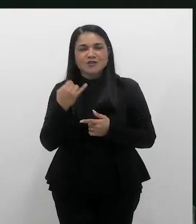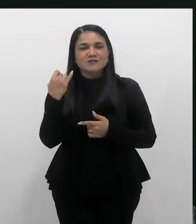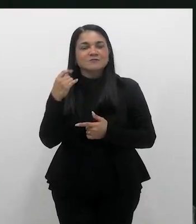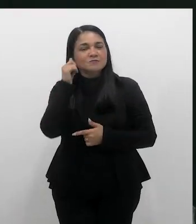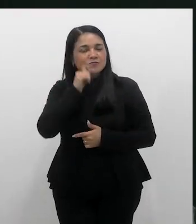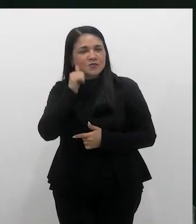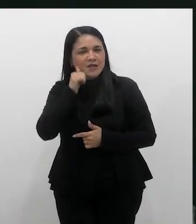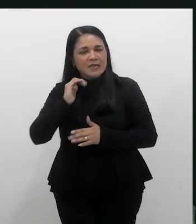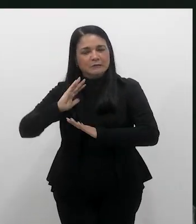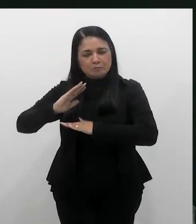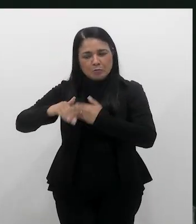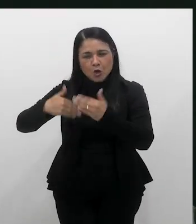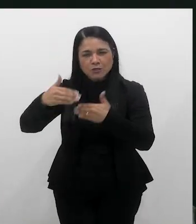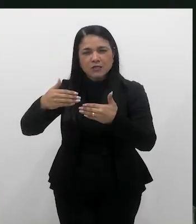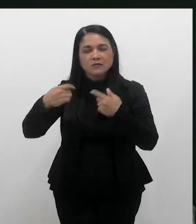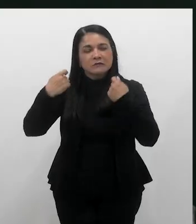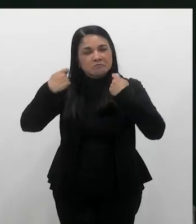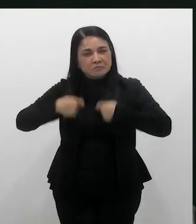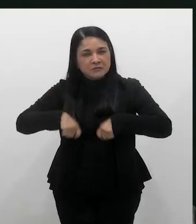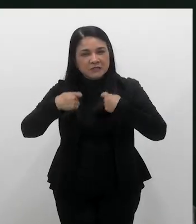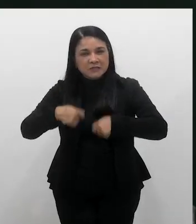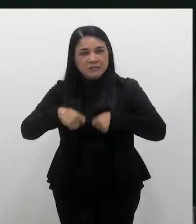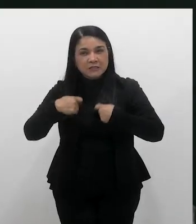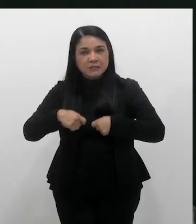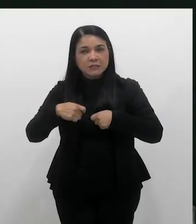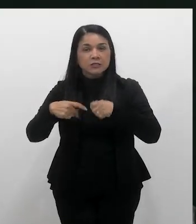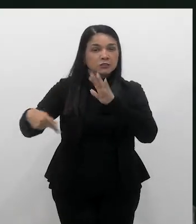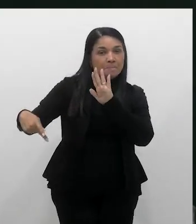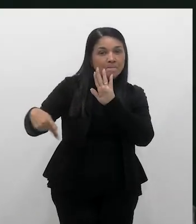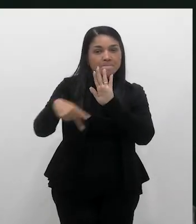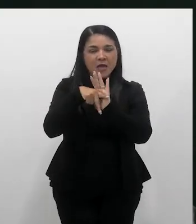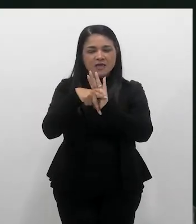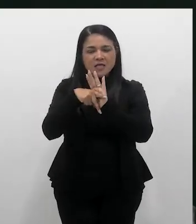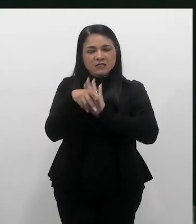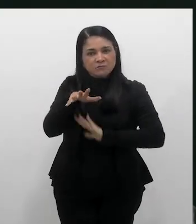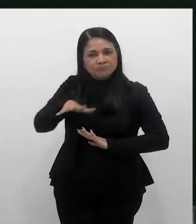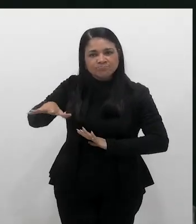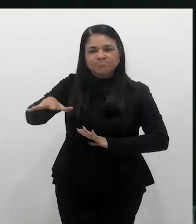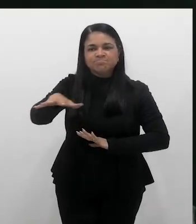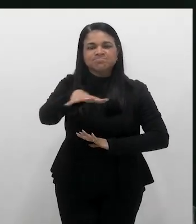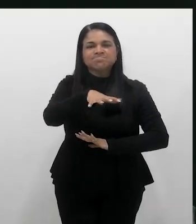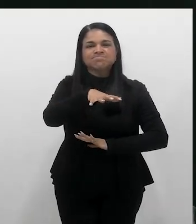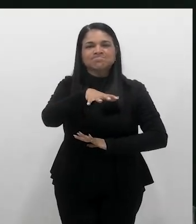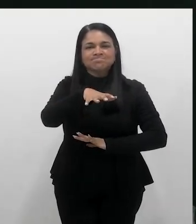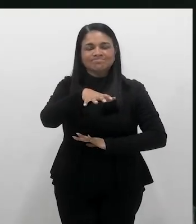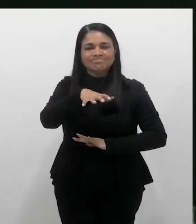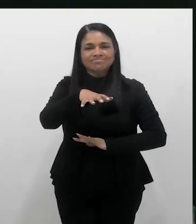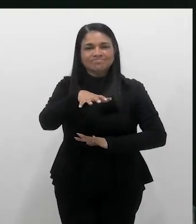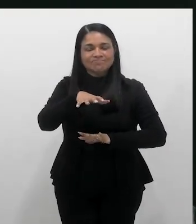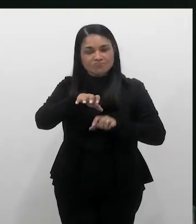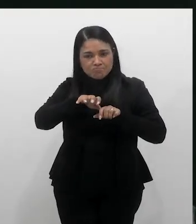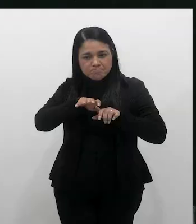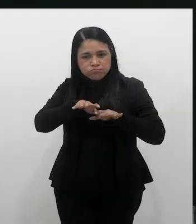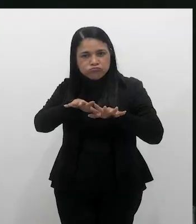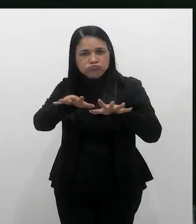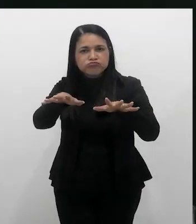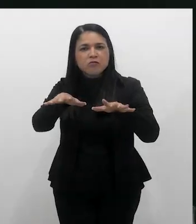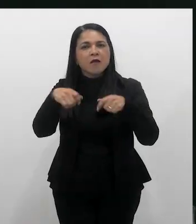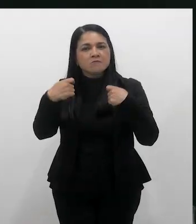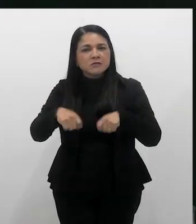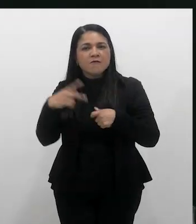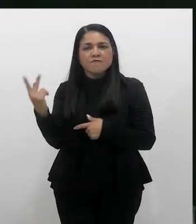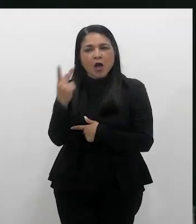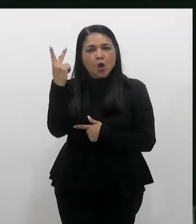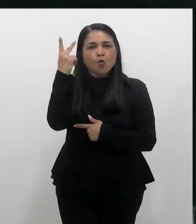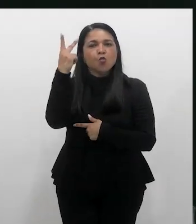por todo esse processo de necessidade de pertencimento, né? Precisamos